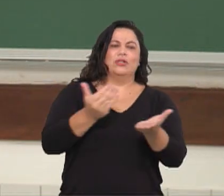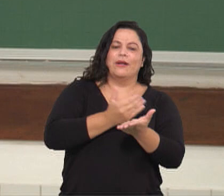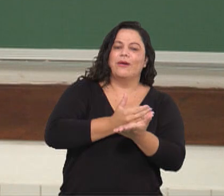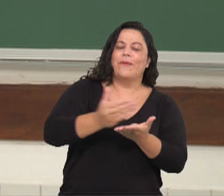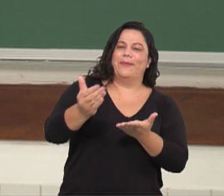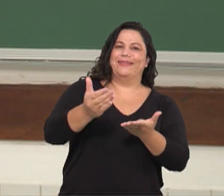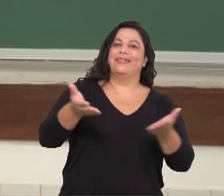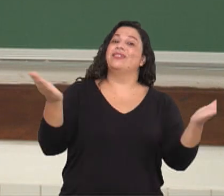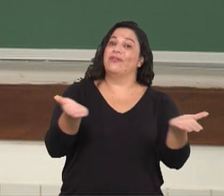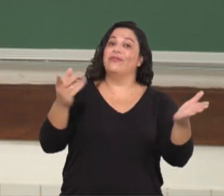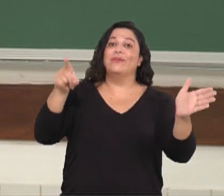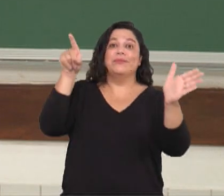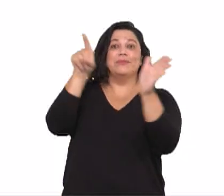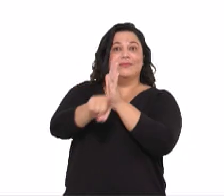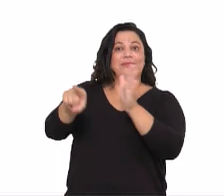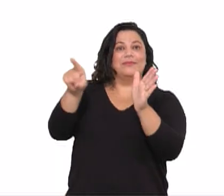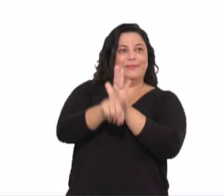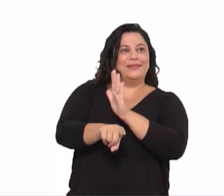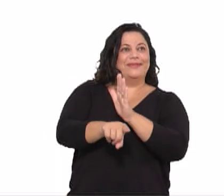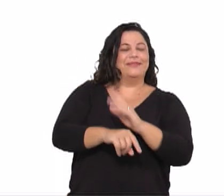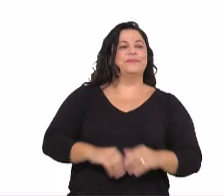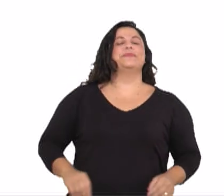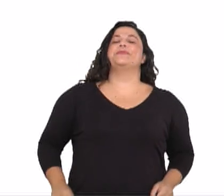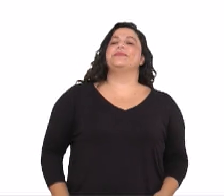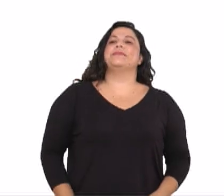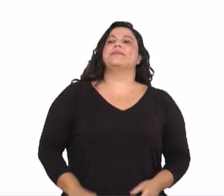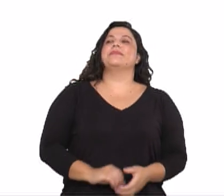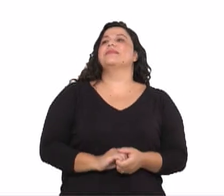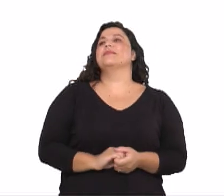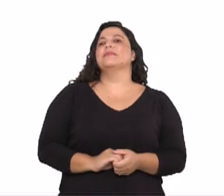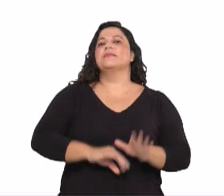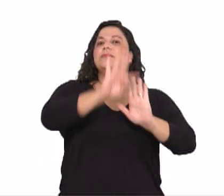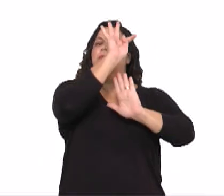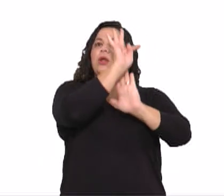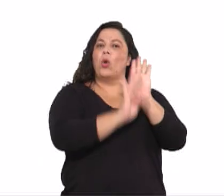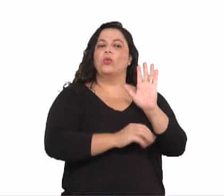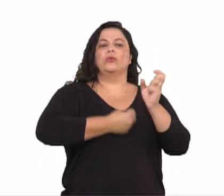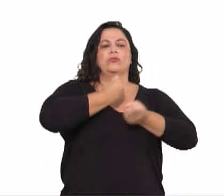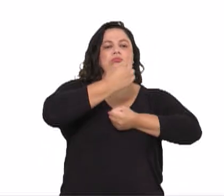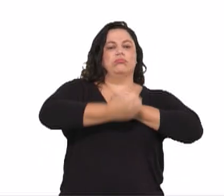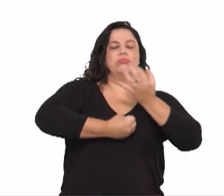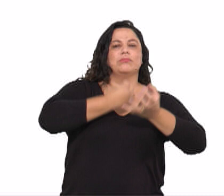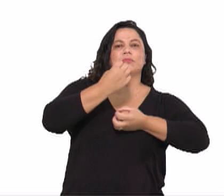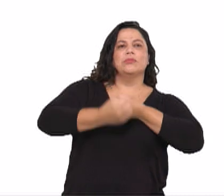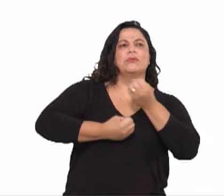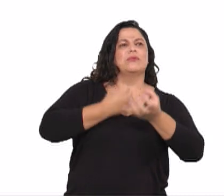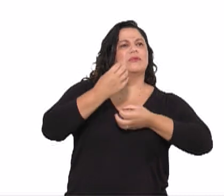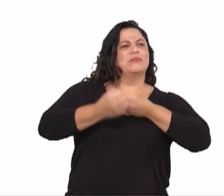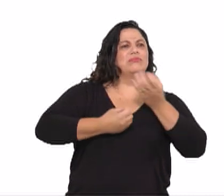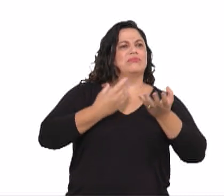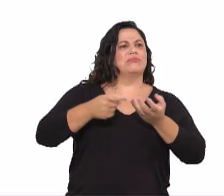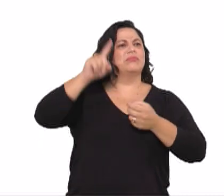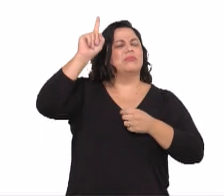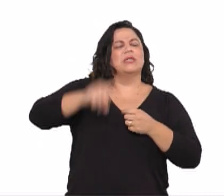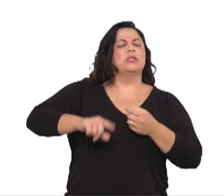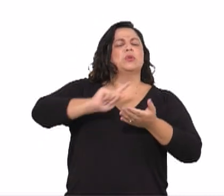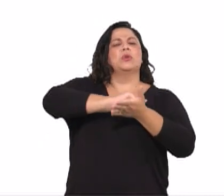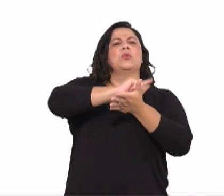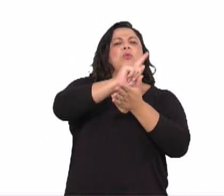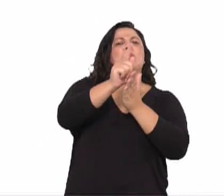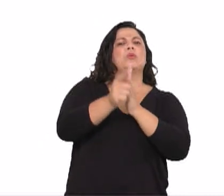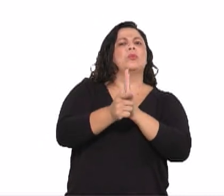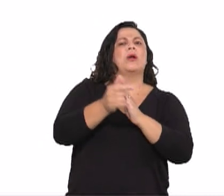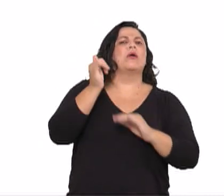vamos a um quiz, bem rapidinho. O texto poético faz parte de qual gênero literário?